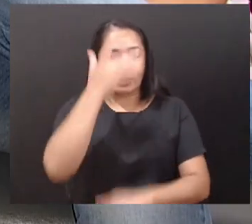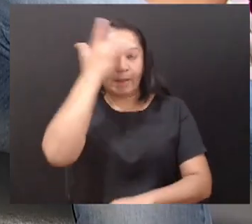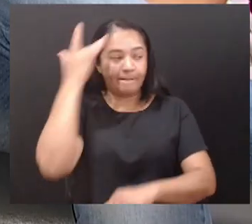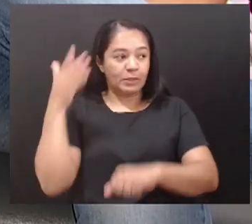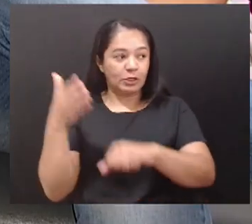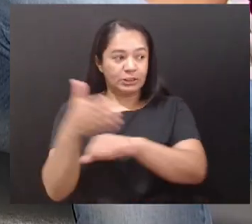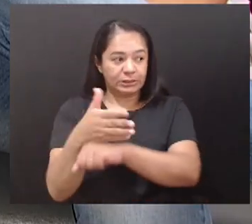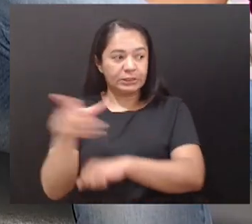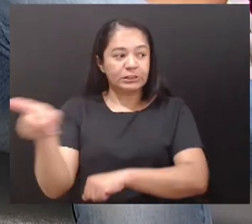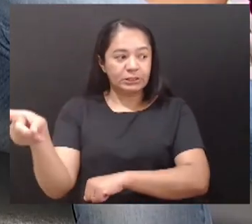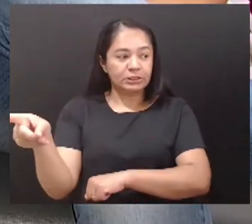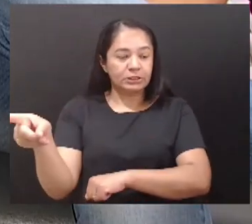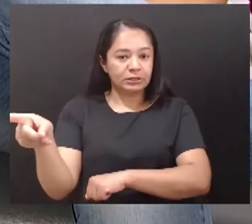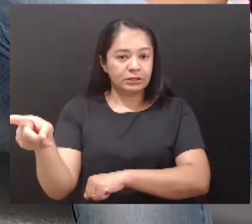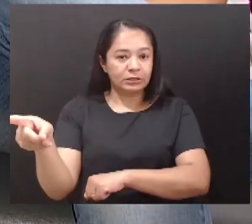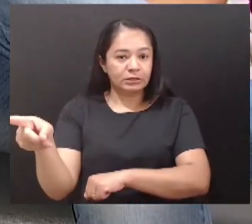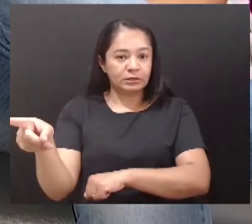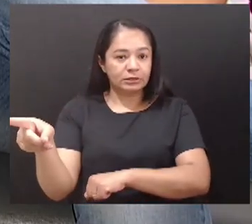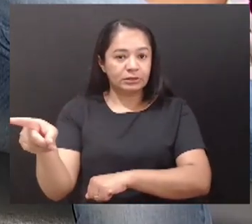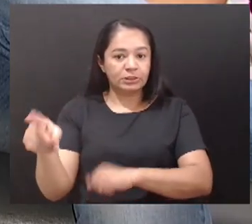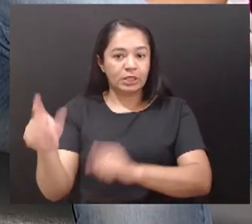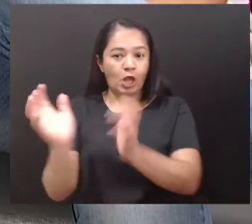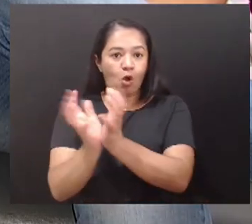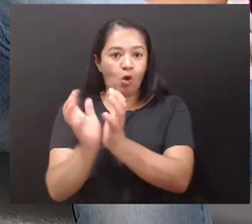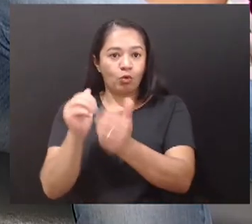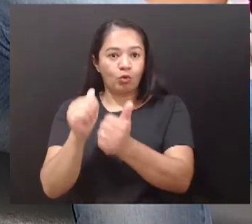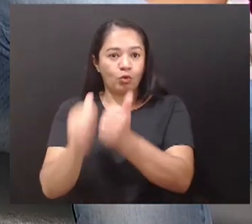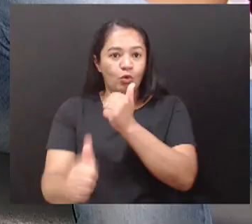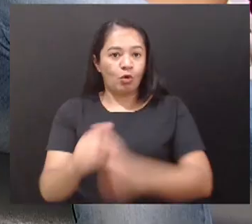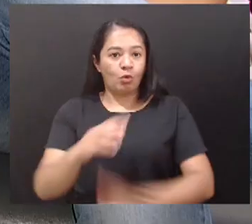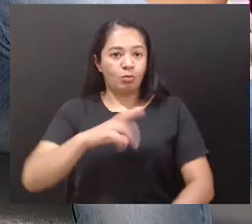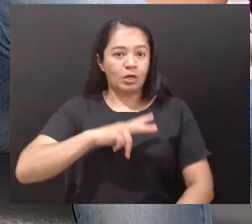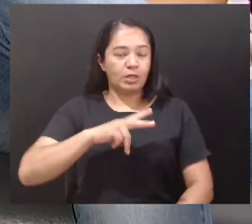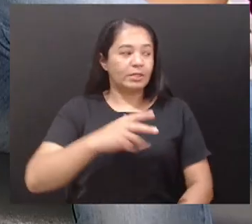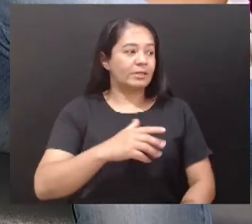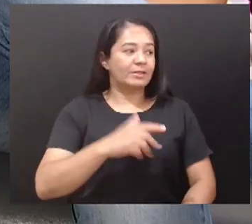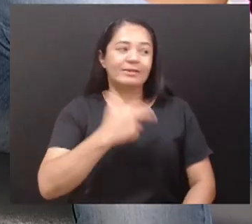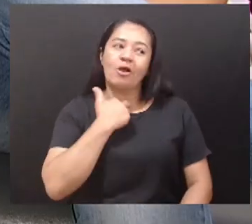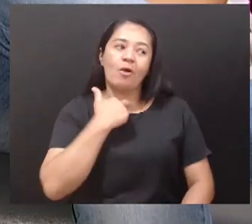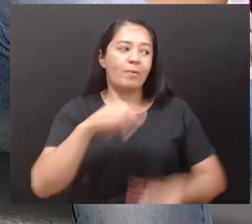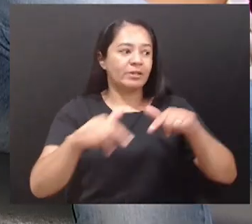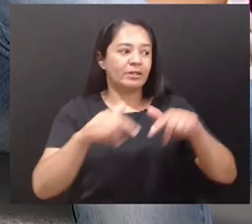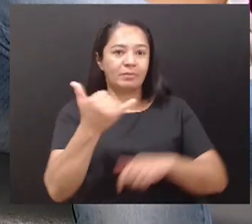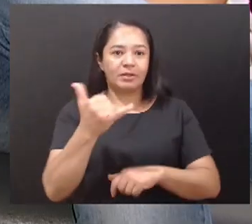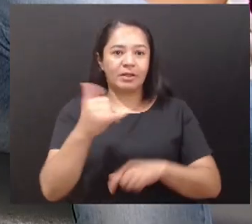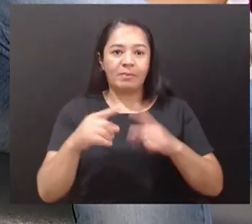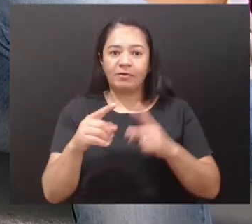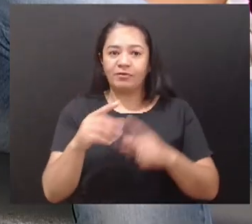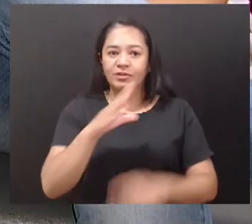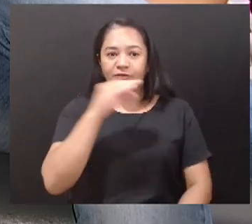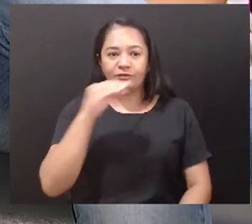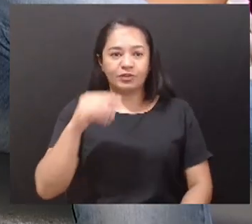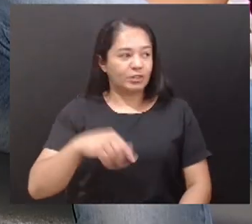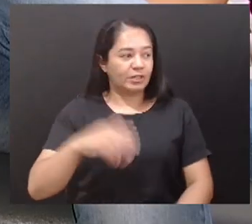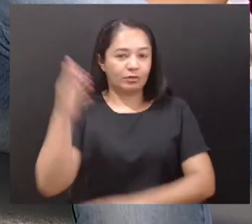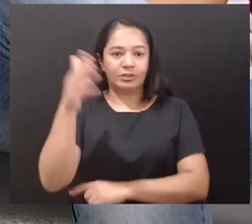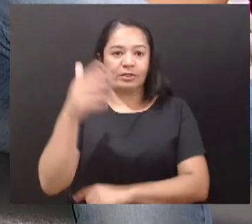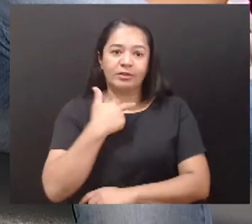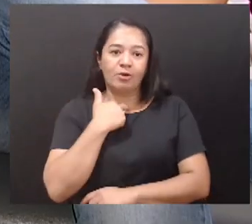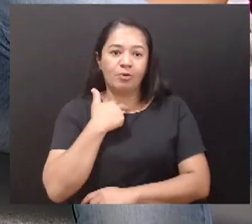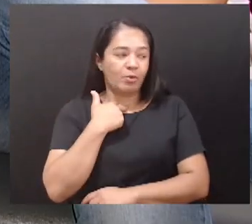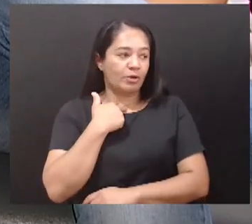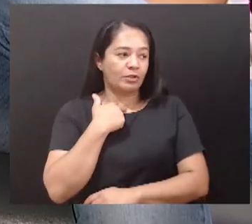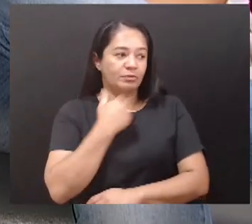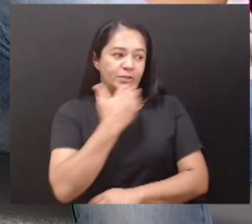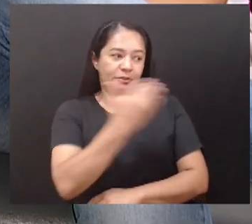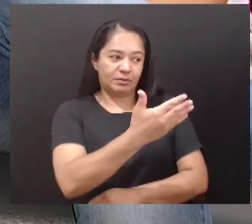à seleção de Portugal, não pode trabalhar com celular, nada, mas como vocês não são funcionários do hotel, não tem como exigir isso de vocês.